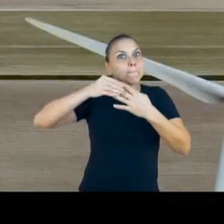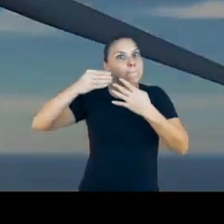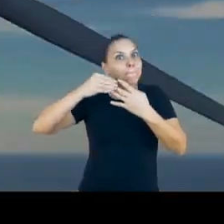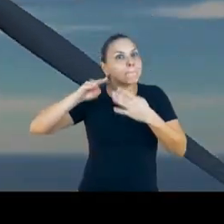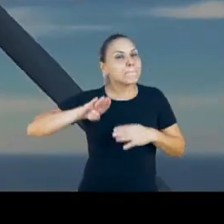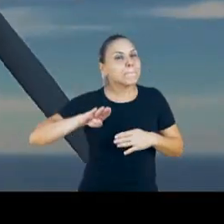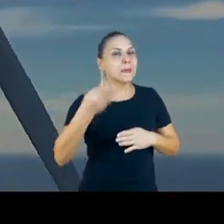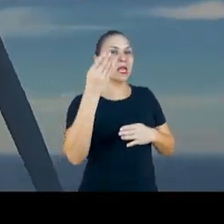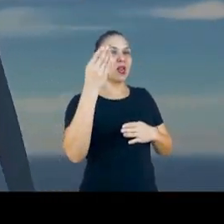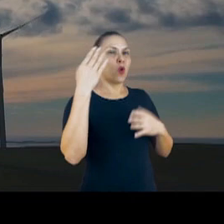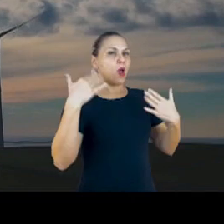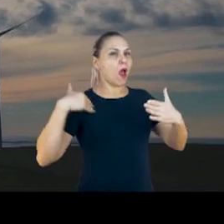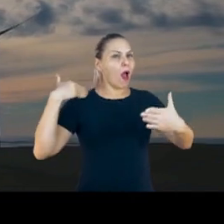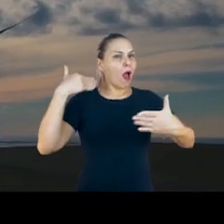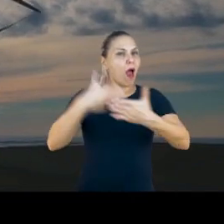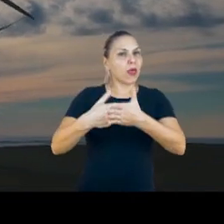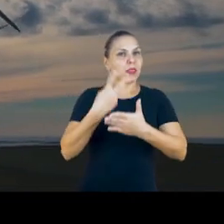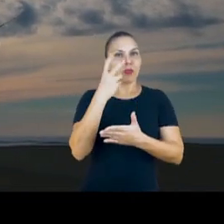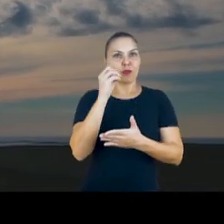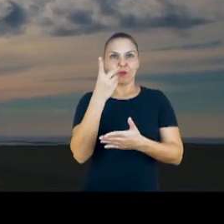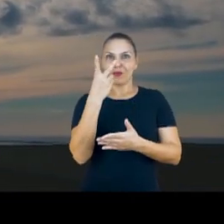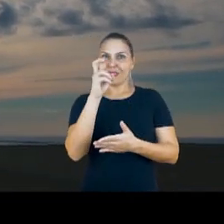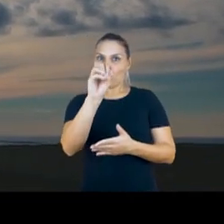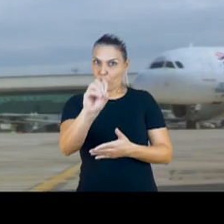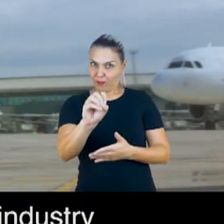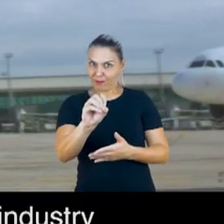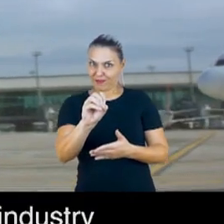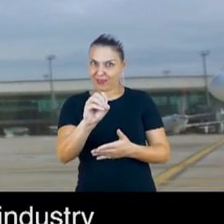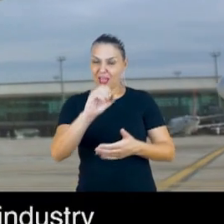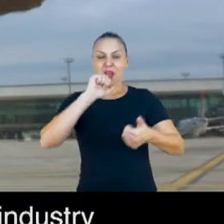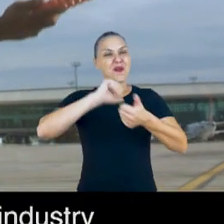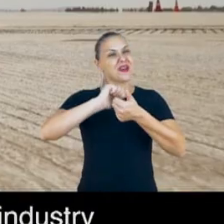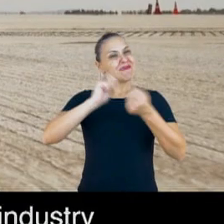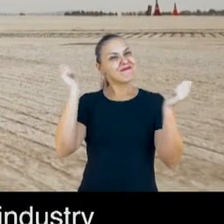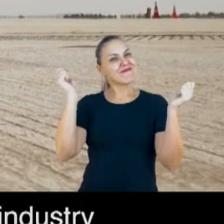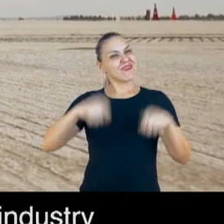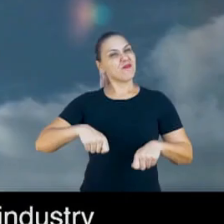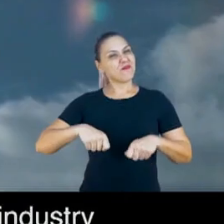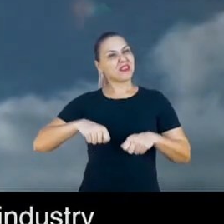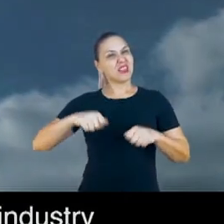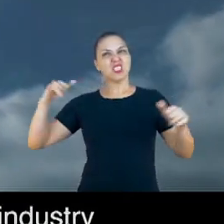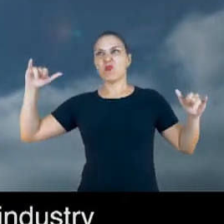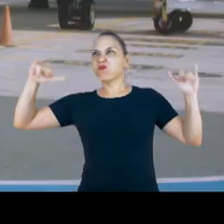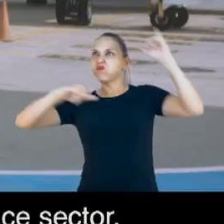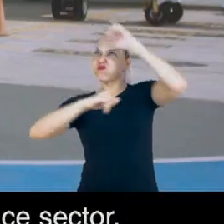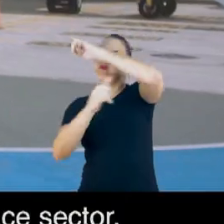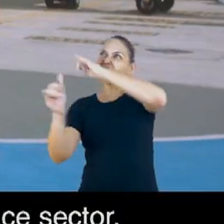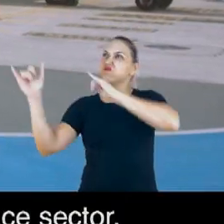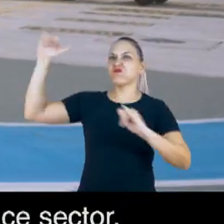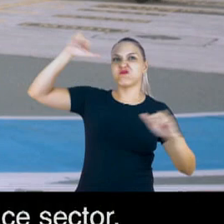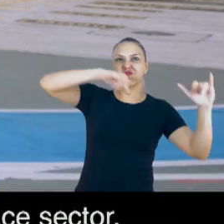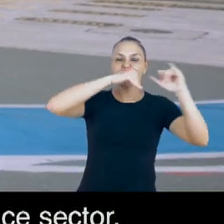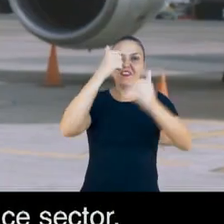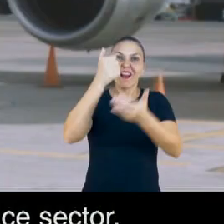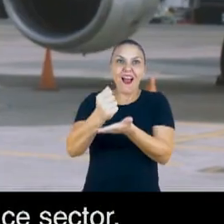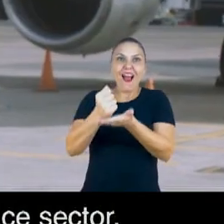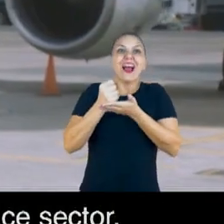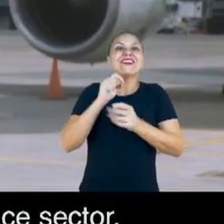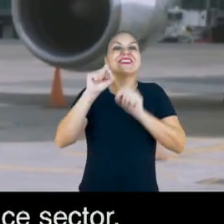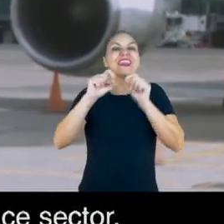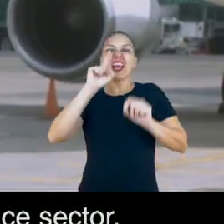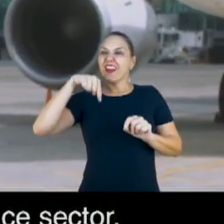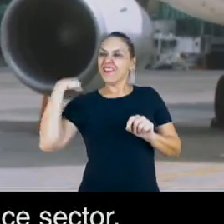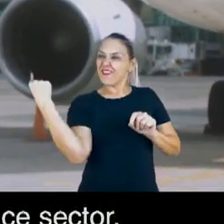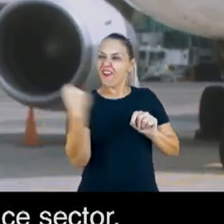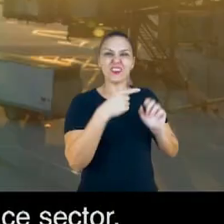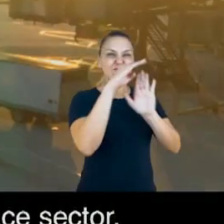US$ 150 bilhões em energias renováveis até 2050. Qualidade e competência cruzam céus todos os dias e nos mantém entre os 4